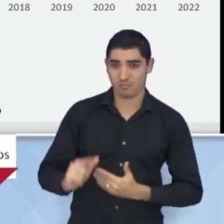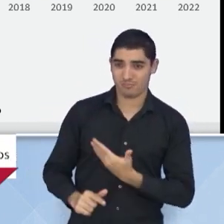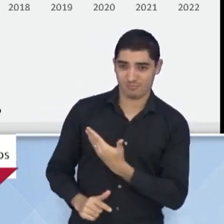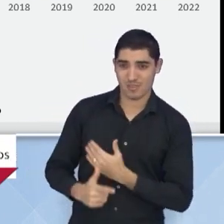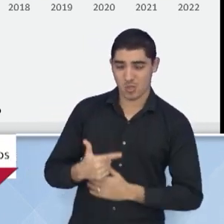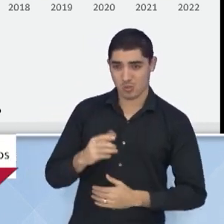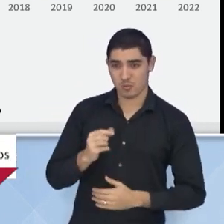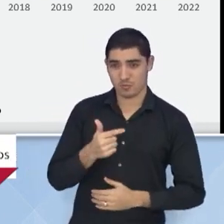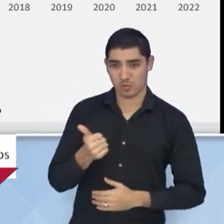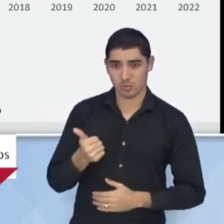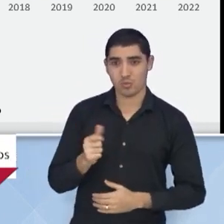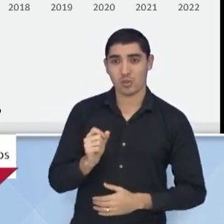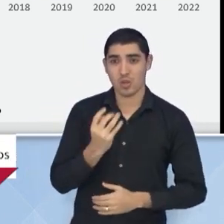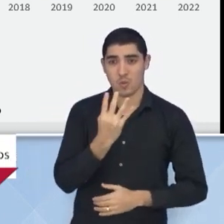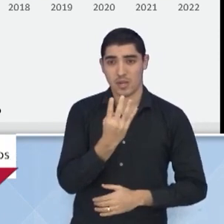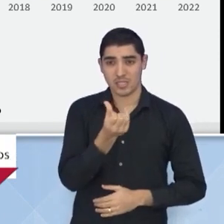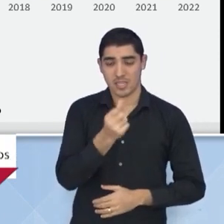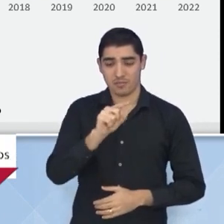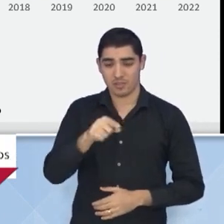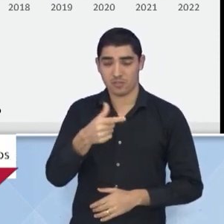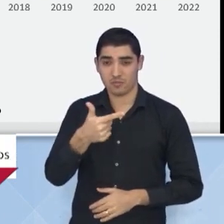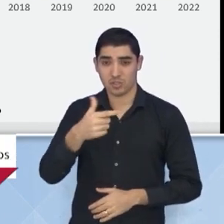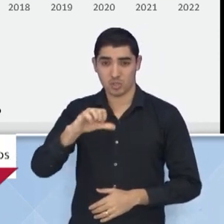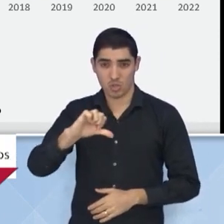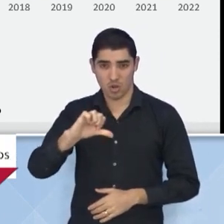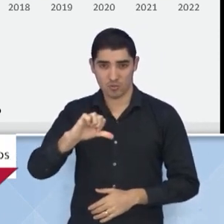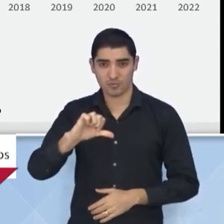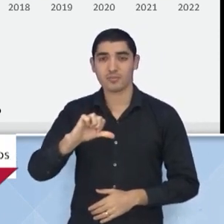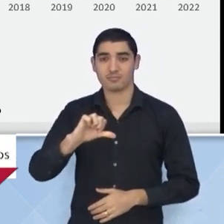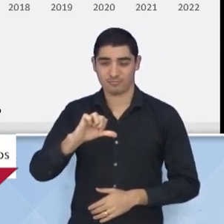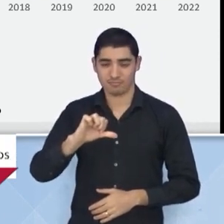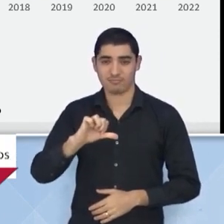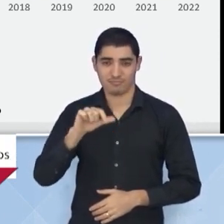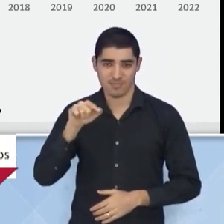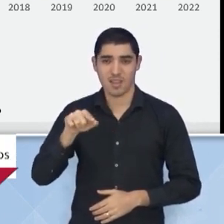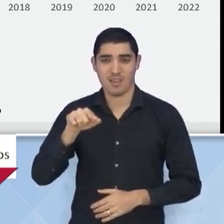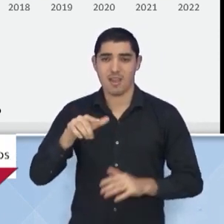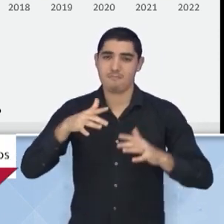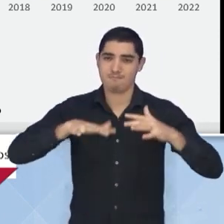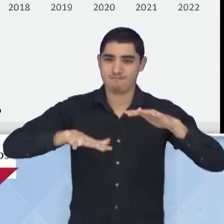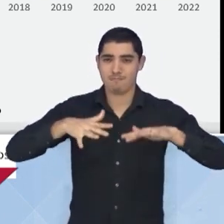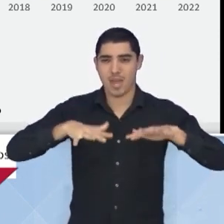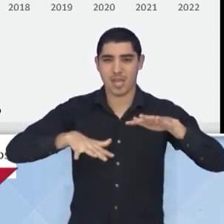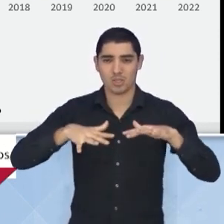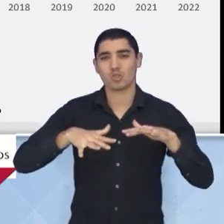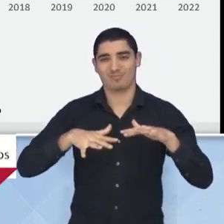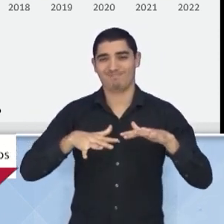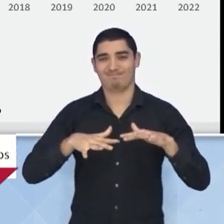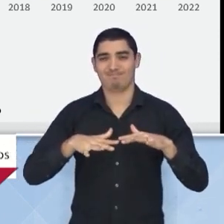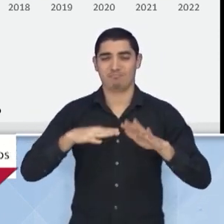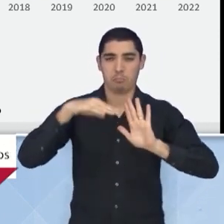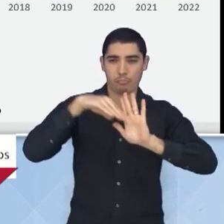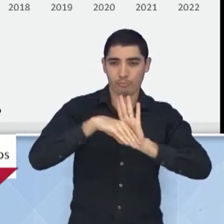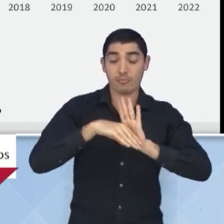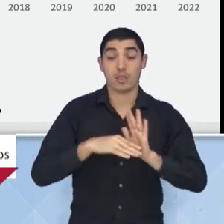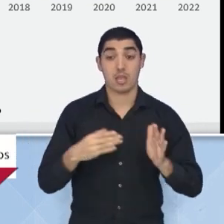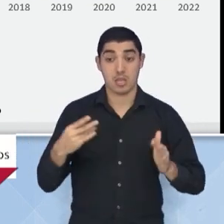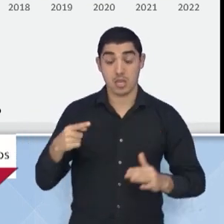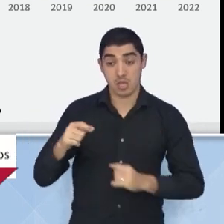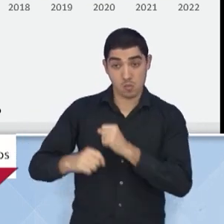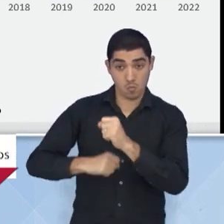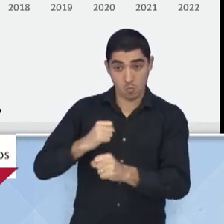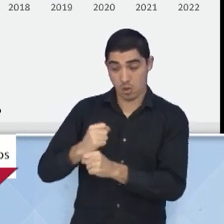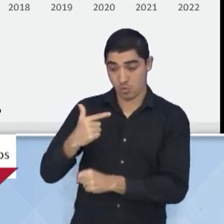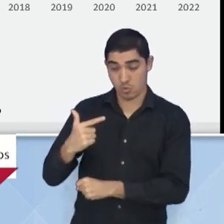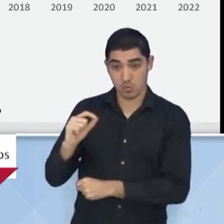com 46,29 a menor média aí dos últimos anos e esse ano esse último ano de